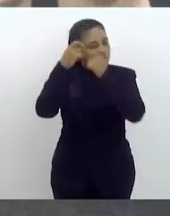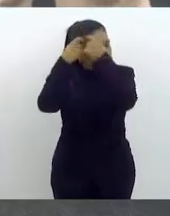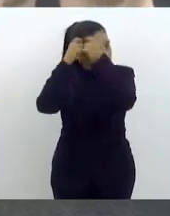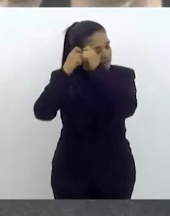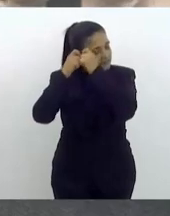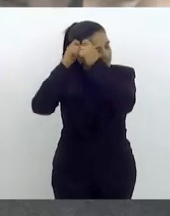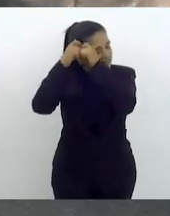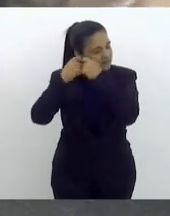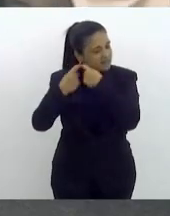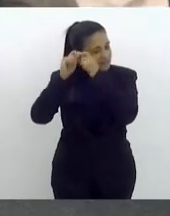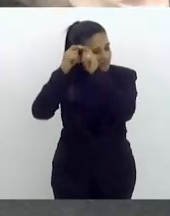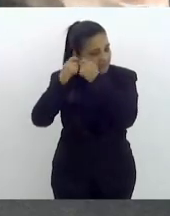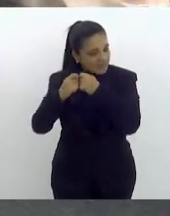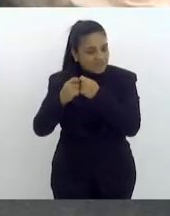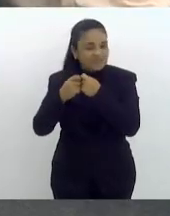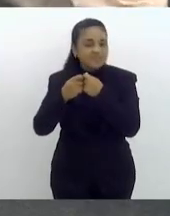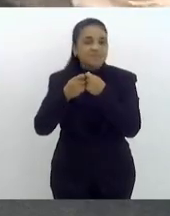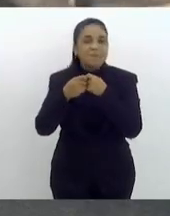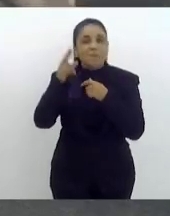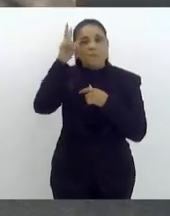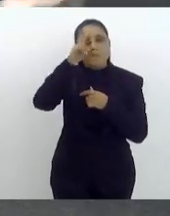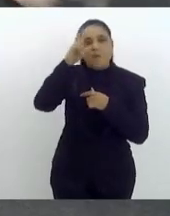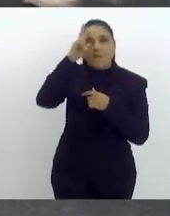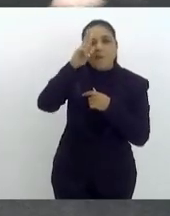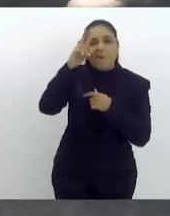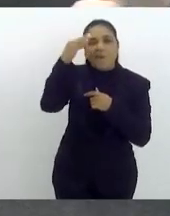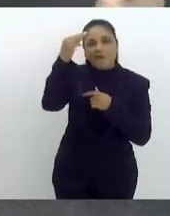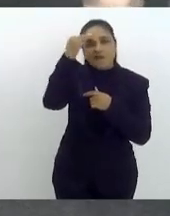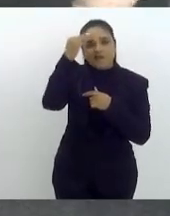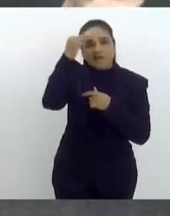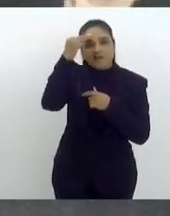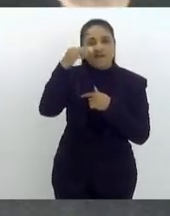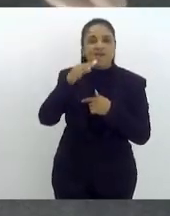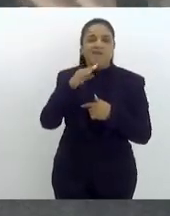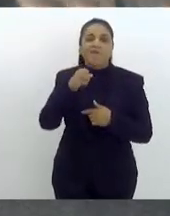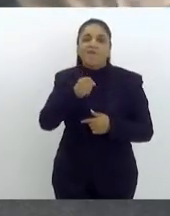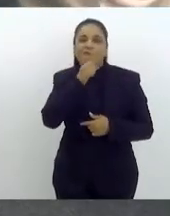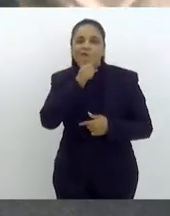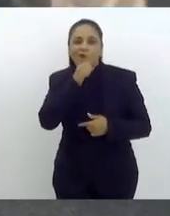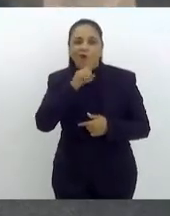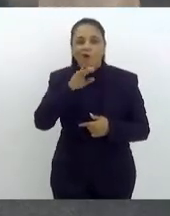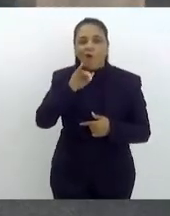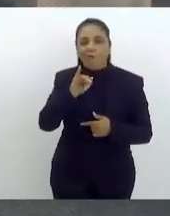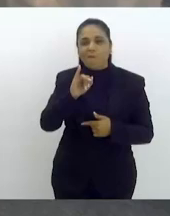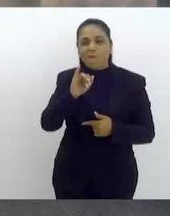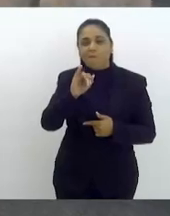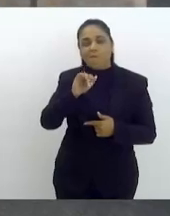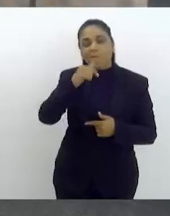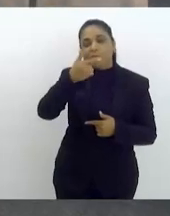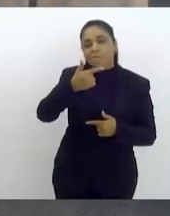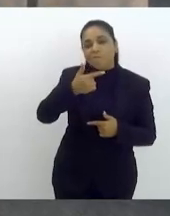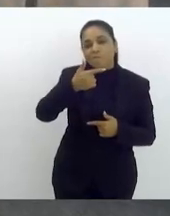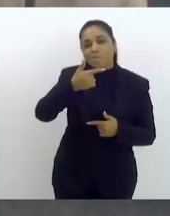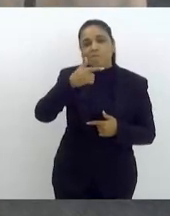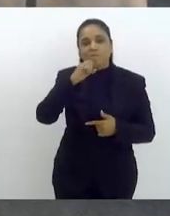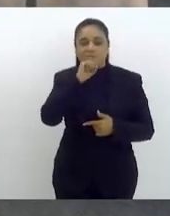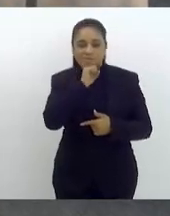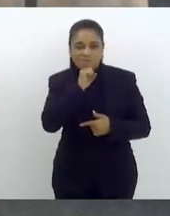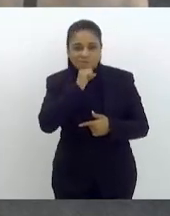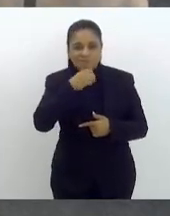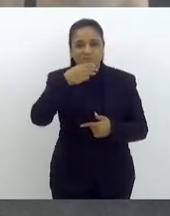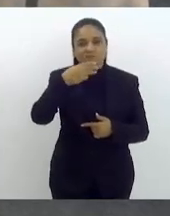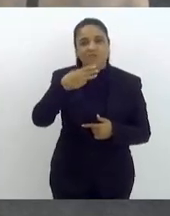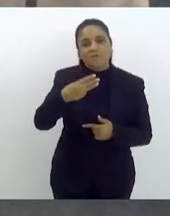afetiva e ancestral das suas avós das suas bisavós e tataravós mas também para essa